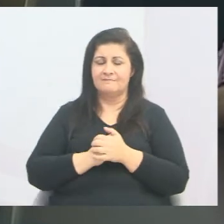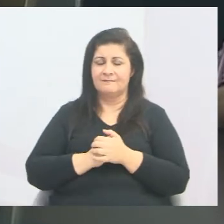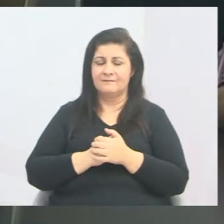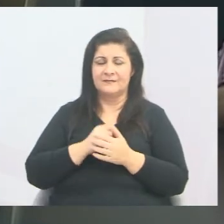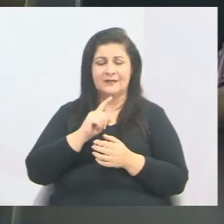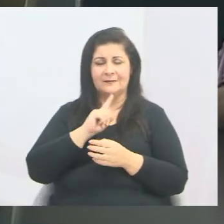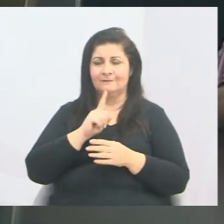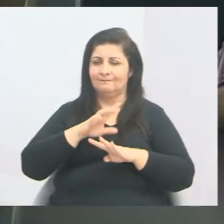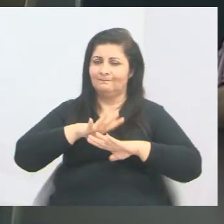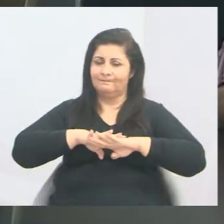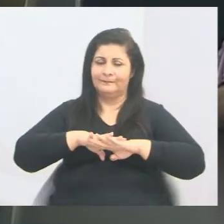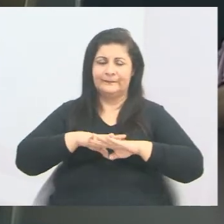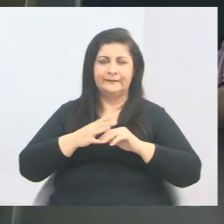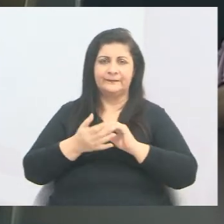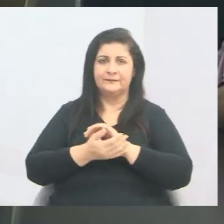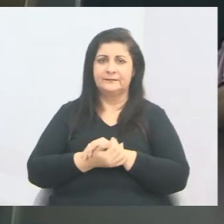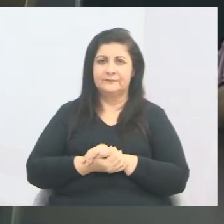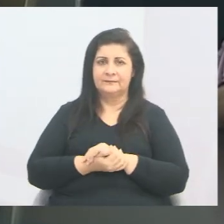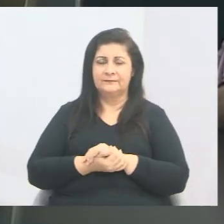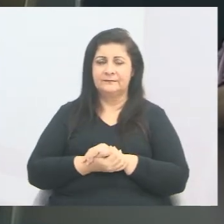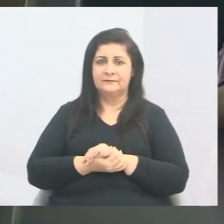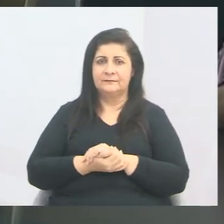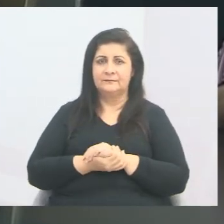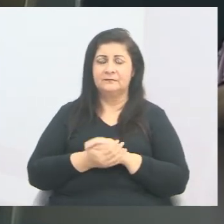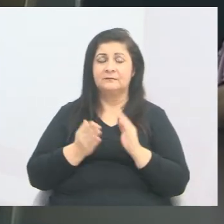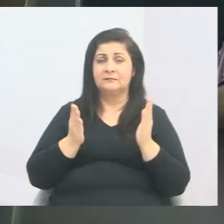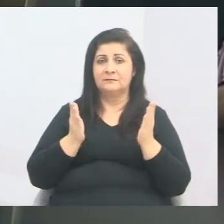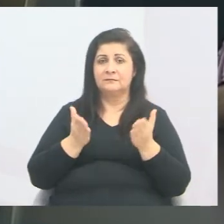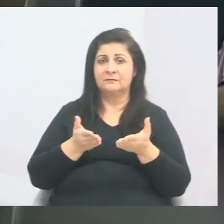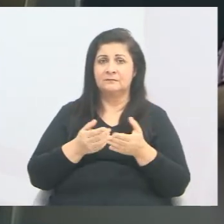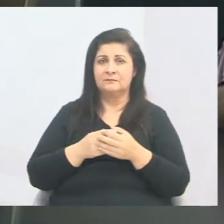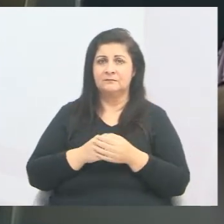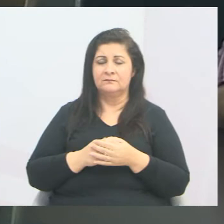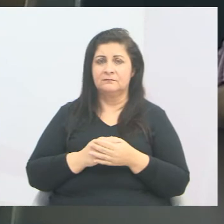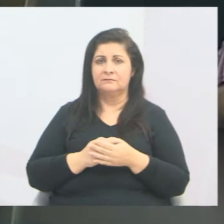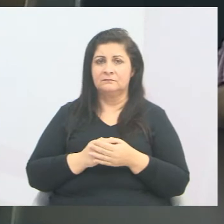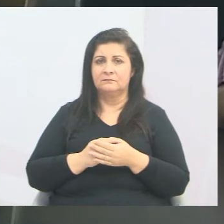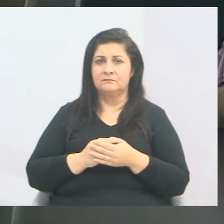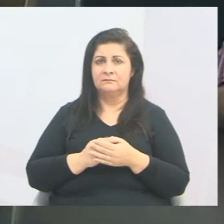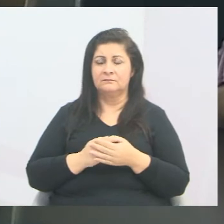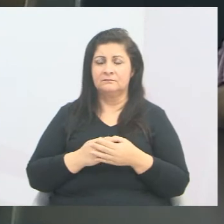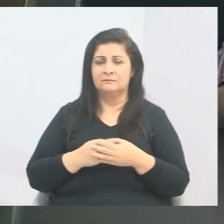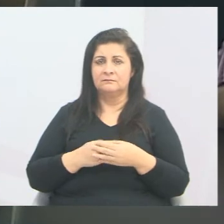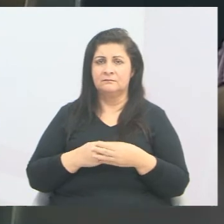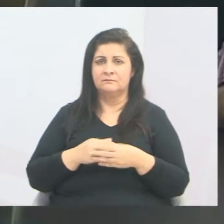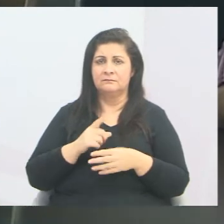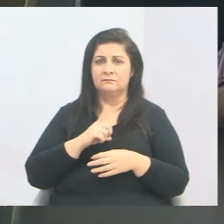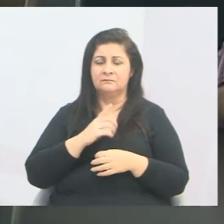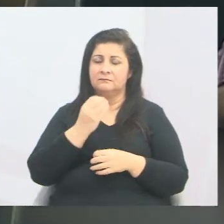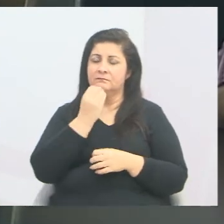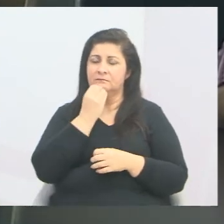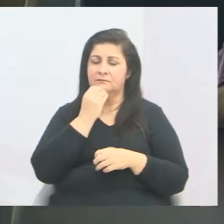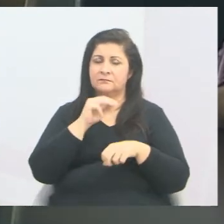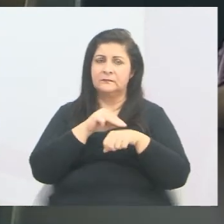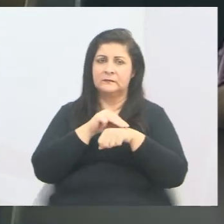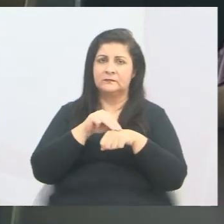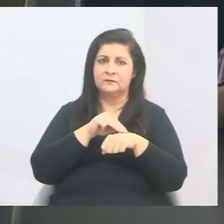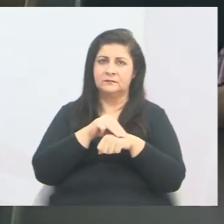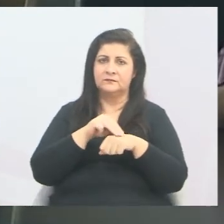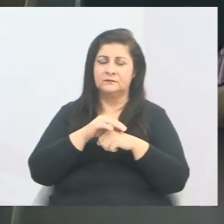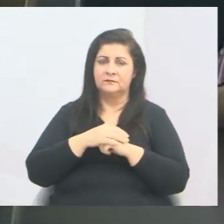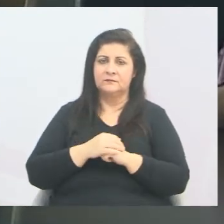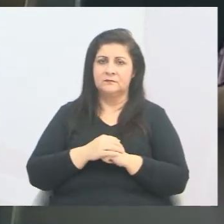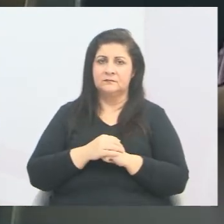ciência exata. Então, eu hoje tive a oportunidade também de conversar